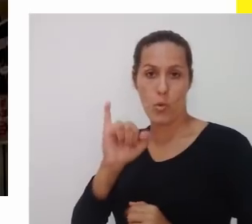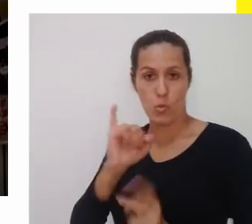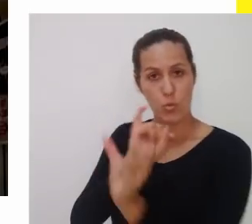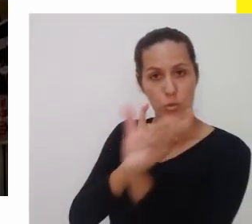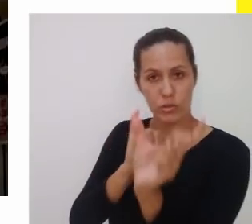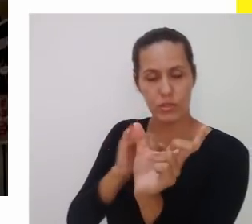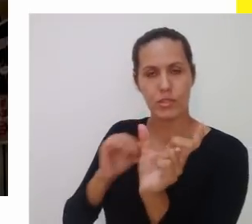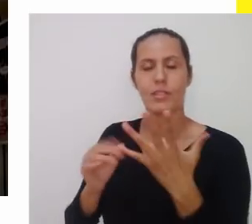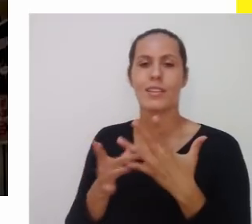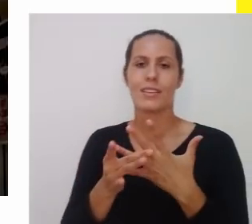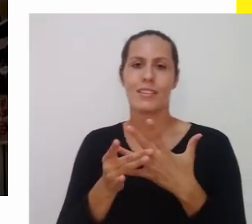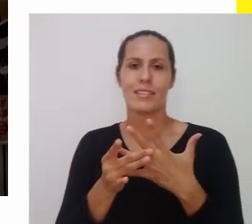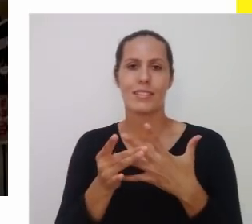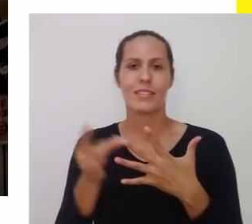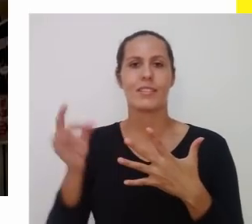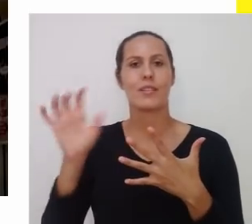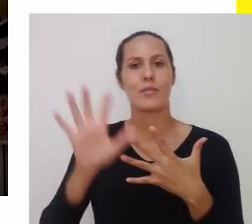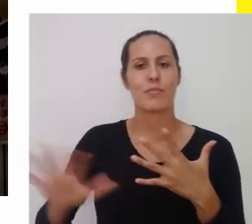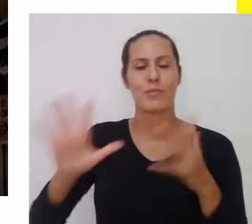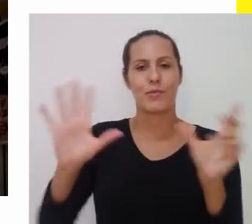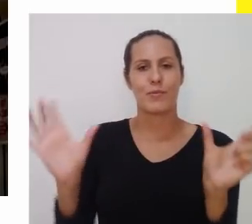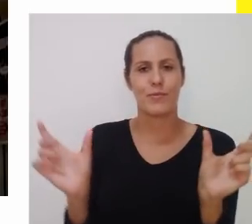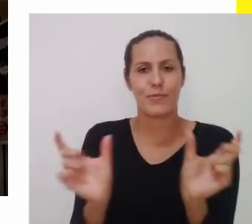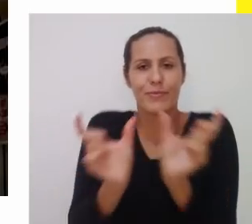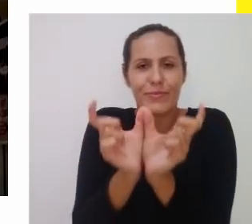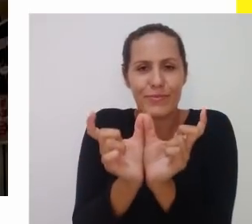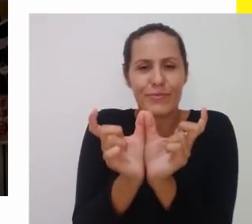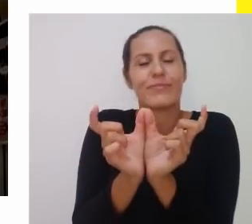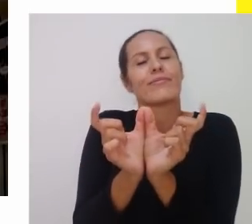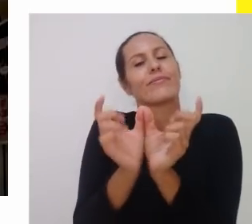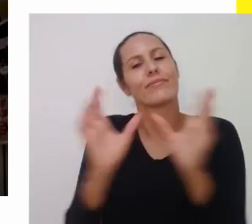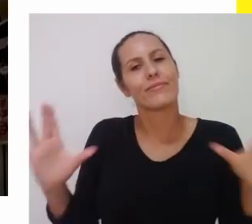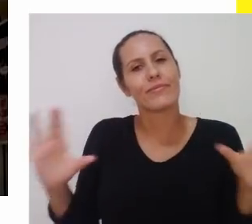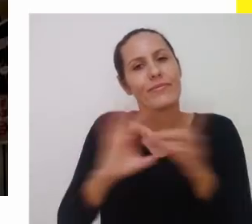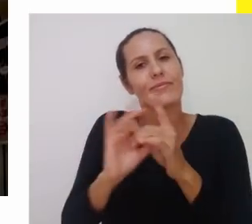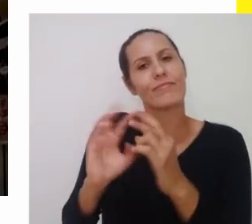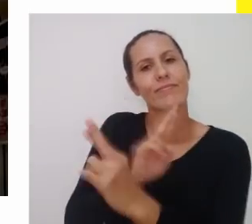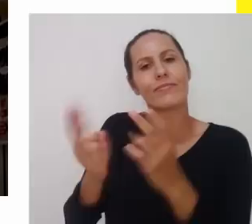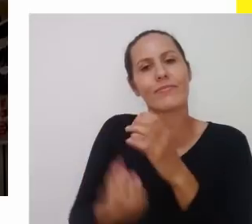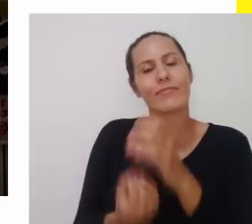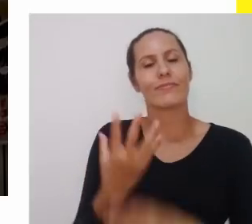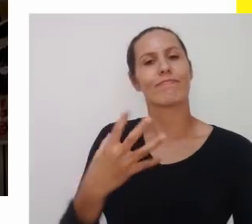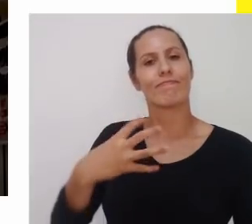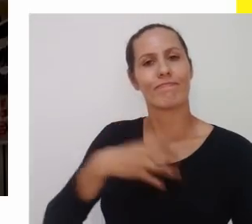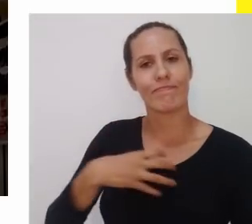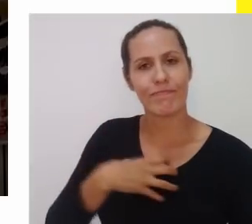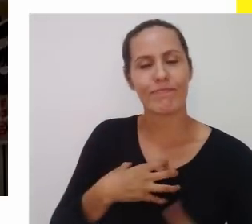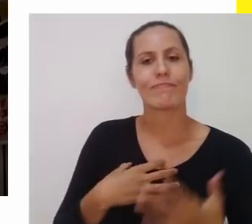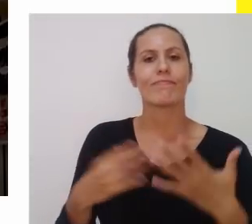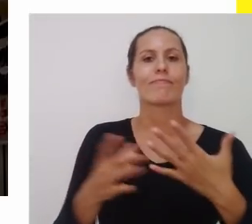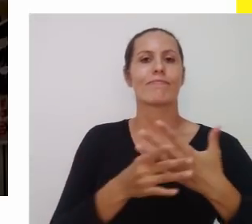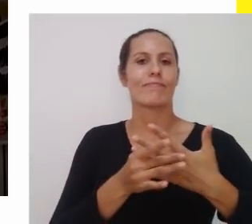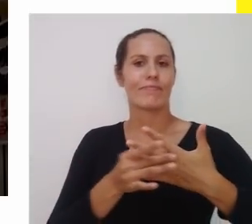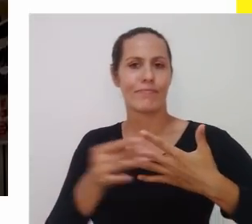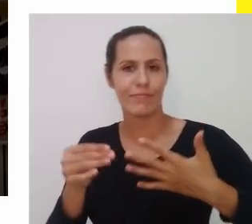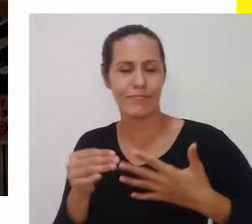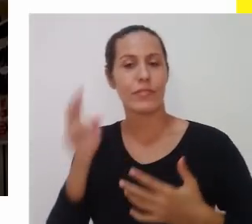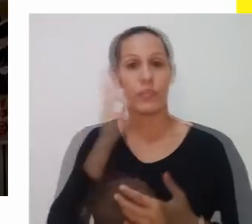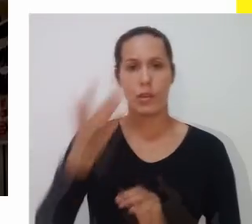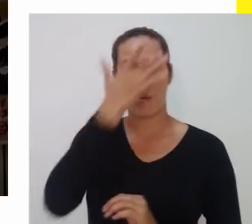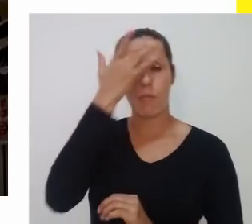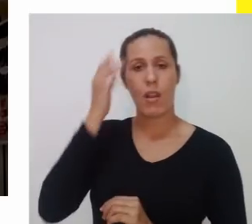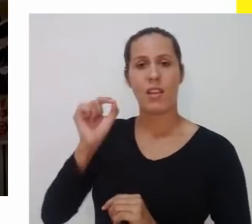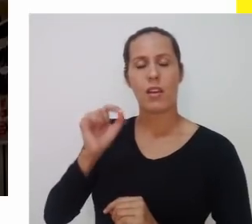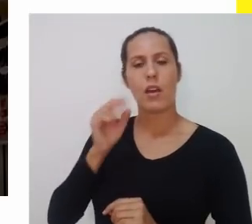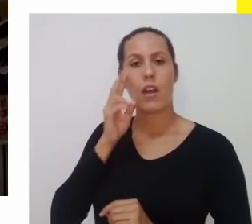texto verbal, que são as palavras, tem um texto não verbal, que são as imagens, tudo junto, gerando sentido,